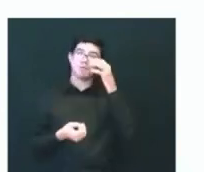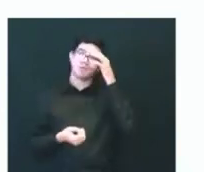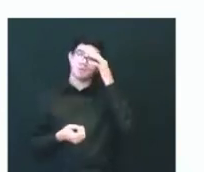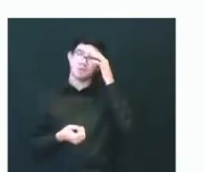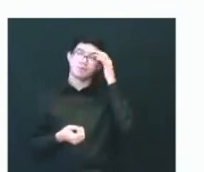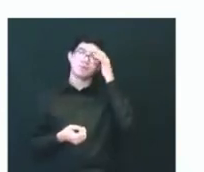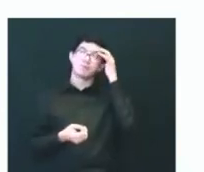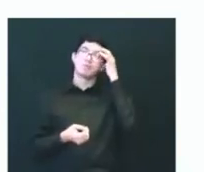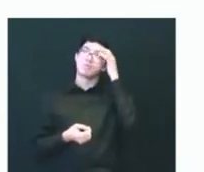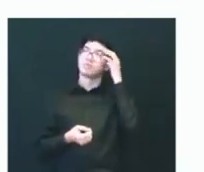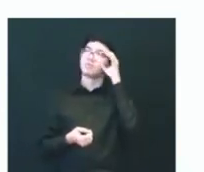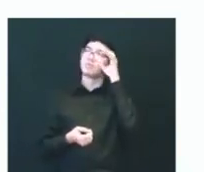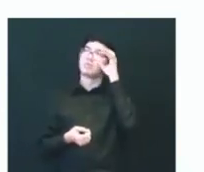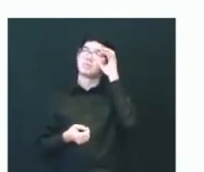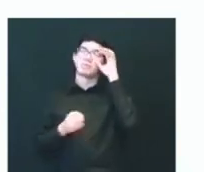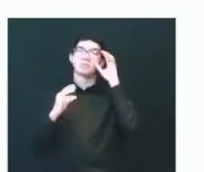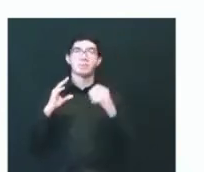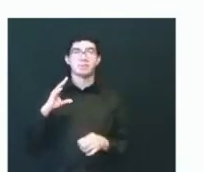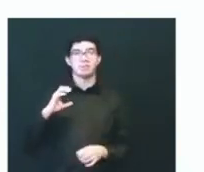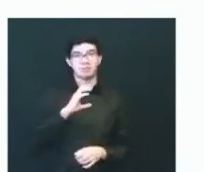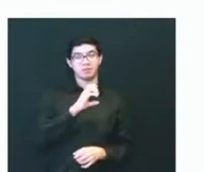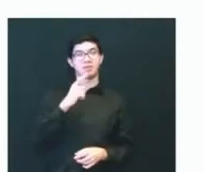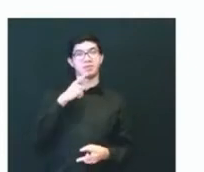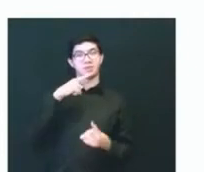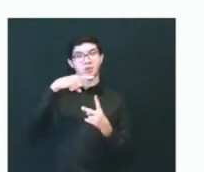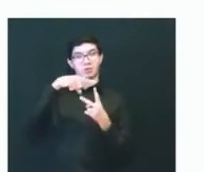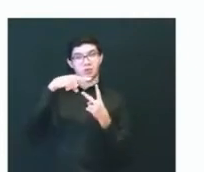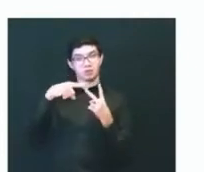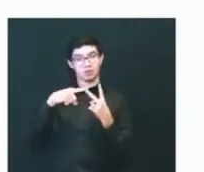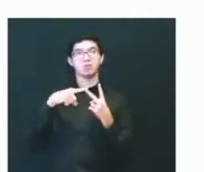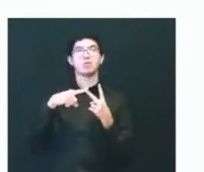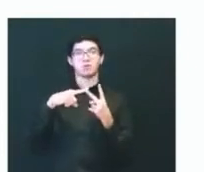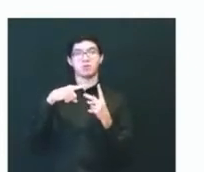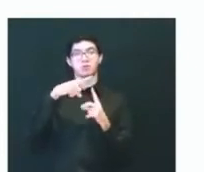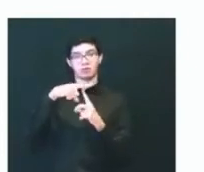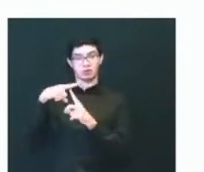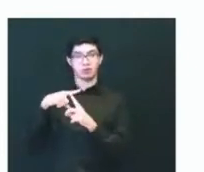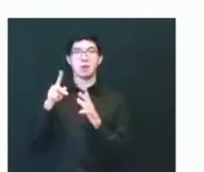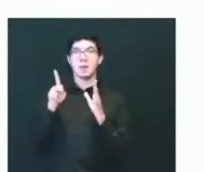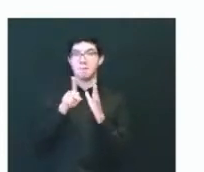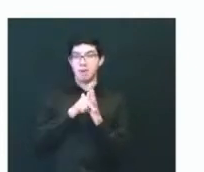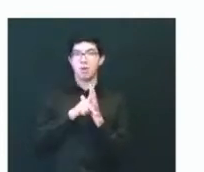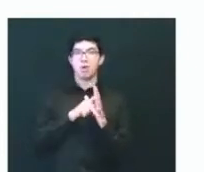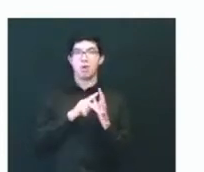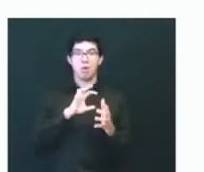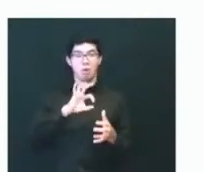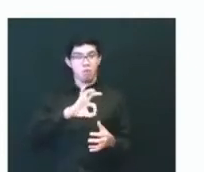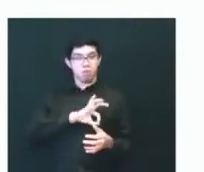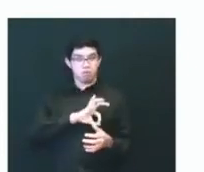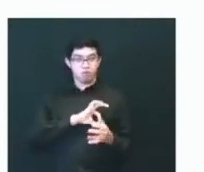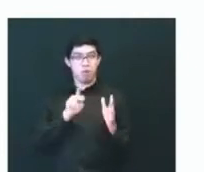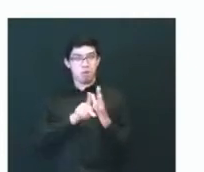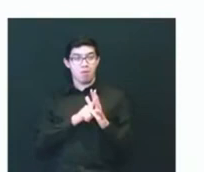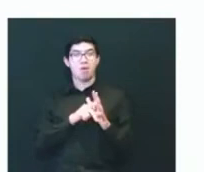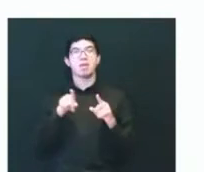O câncer, fisiologicamente, tem dois mecanismos básicos, que é efeitos do tumor e